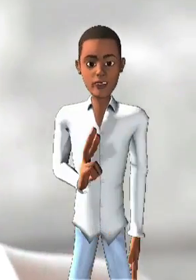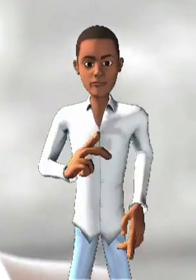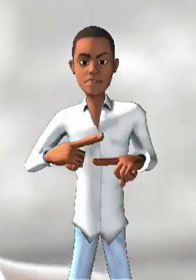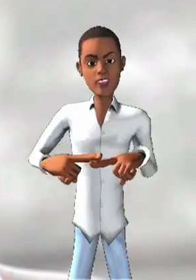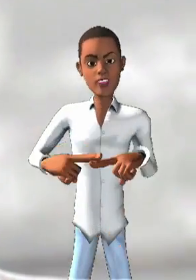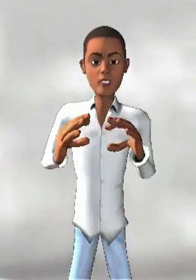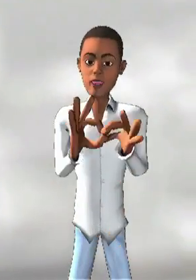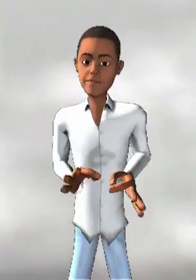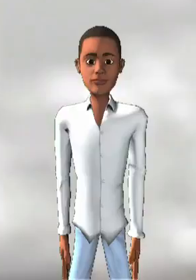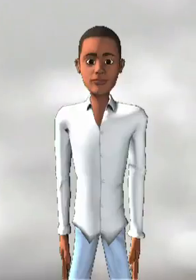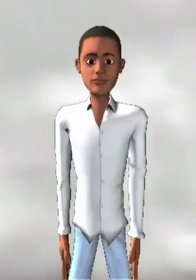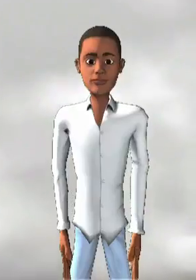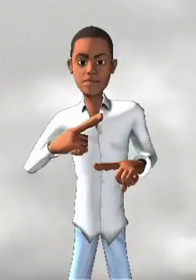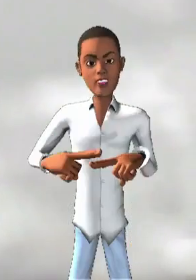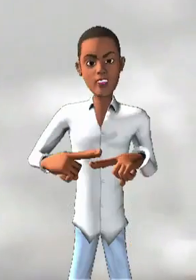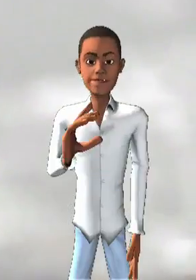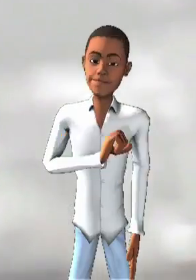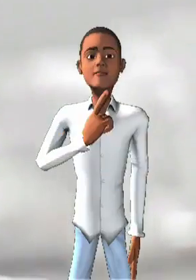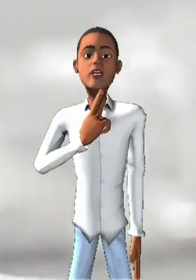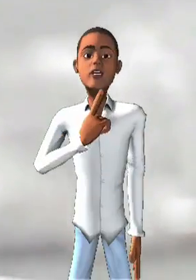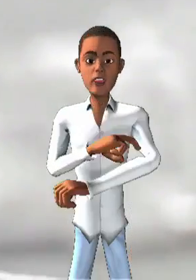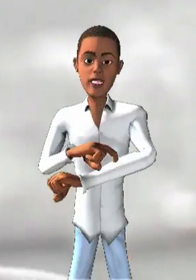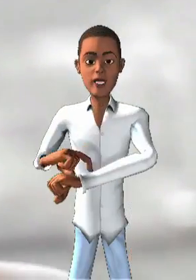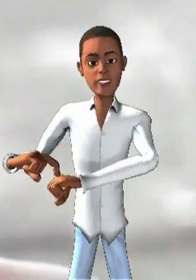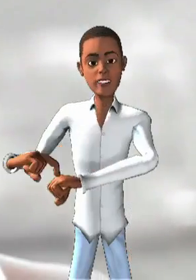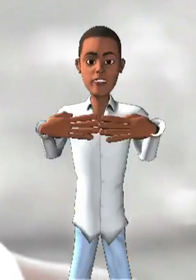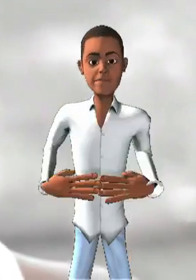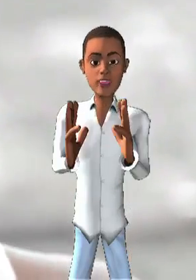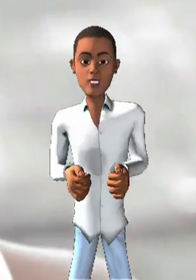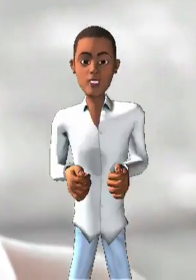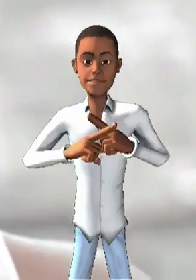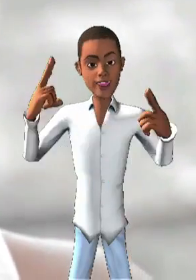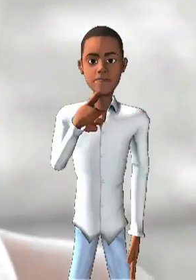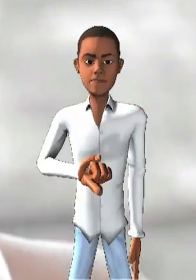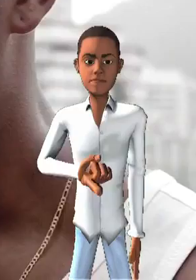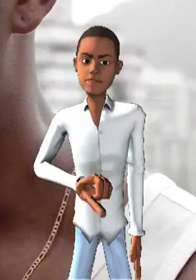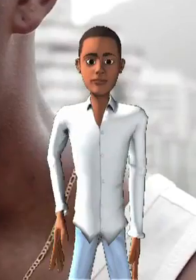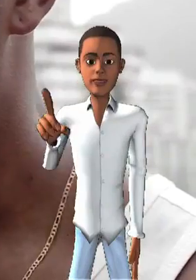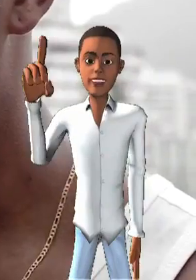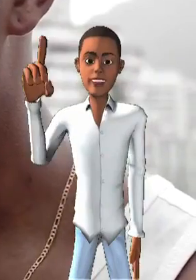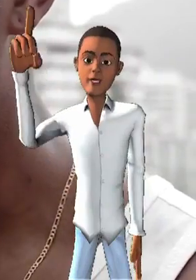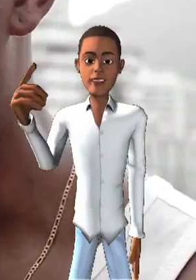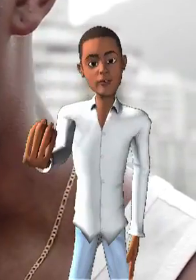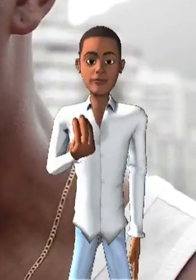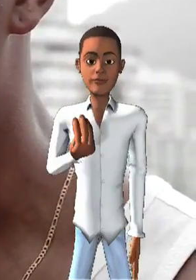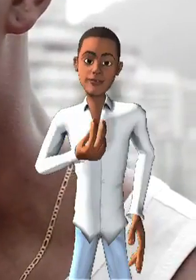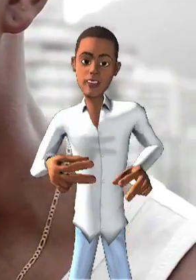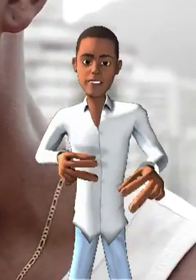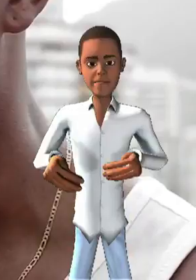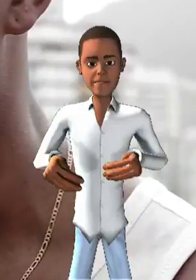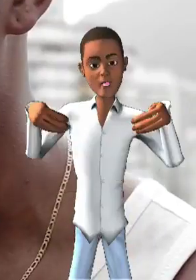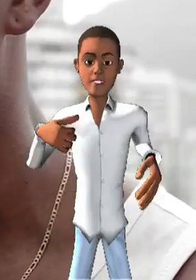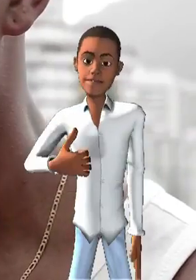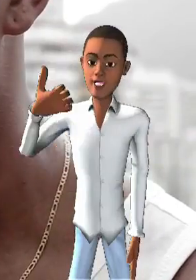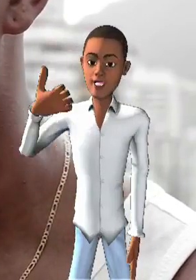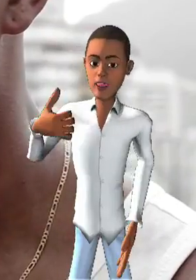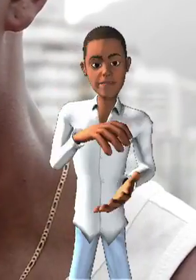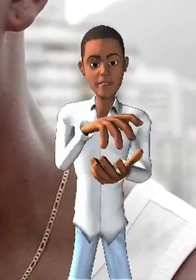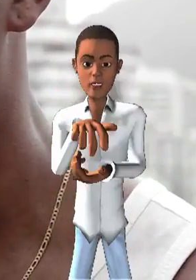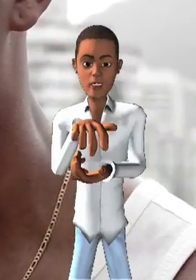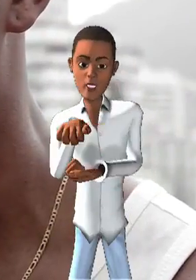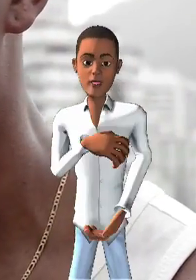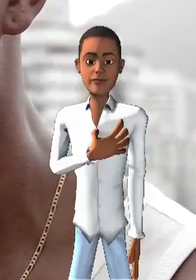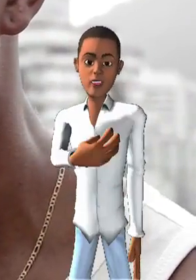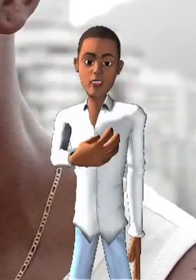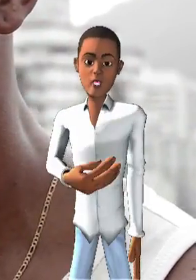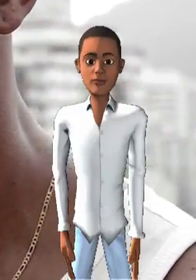você é um pedaço de mim, né? Isso é para você ver o quanto eu te amo, né? Se eu não faço no corpo todo, que não dá. Deus não podia me dar um presente maior do que meu filho.